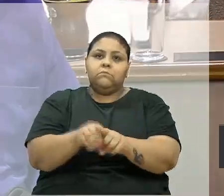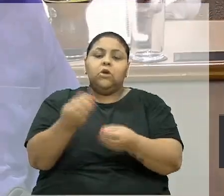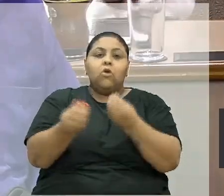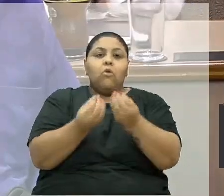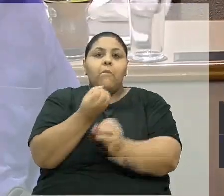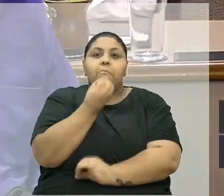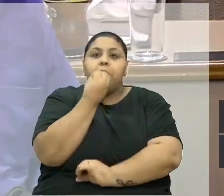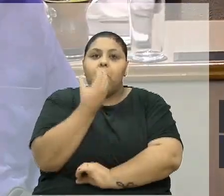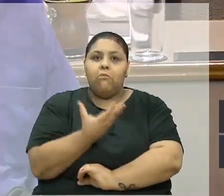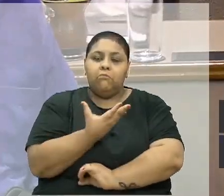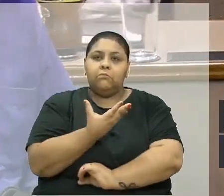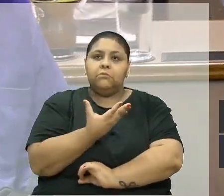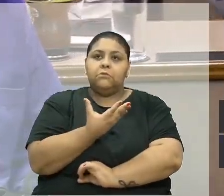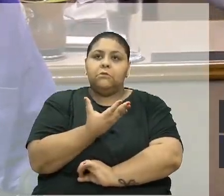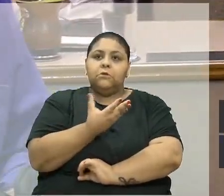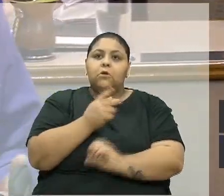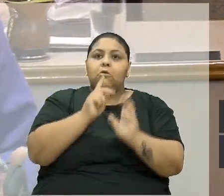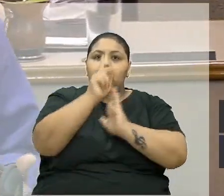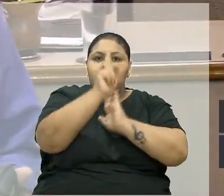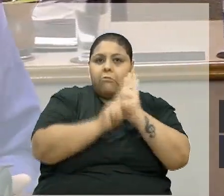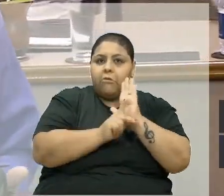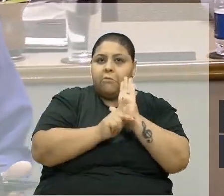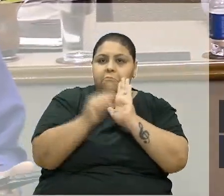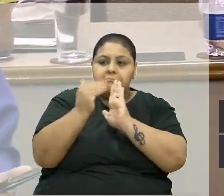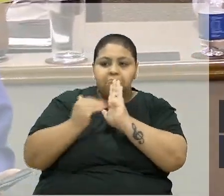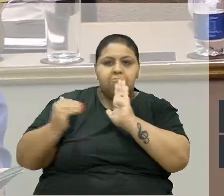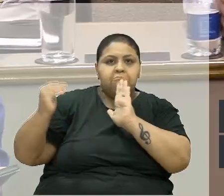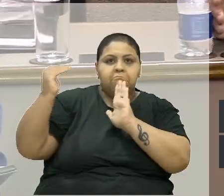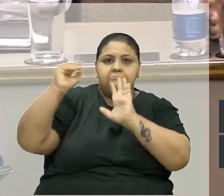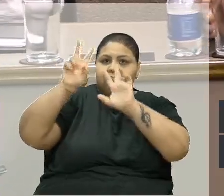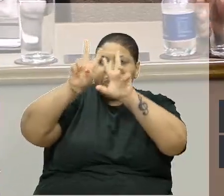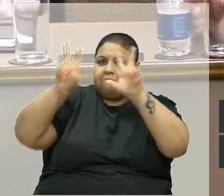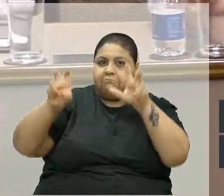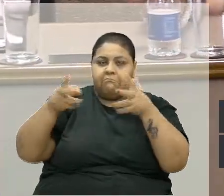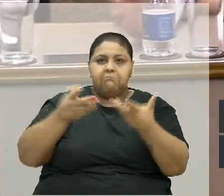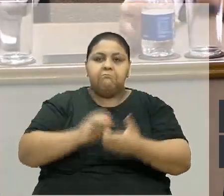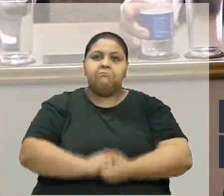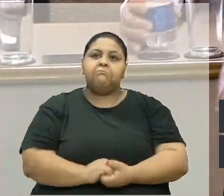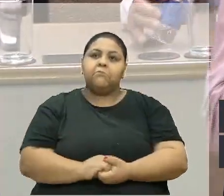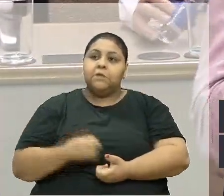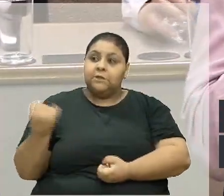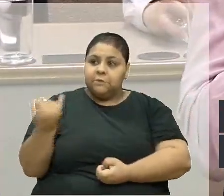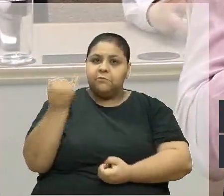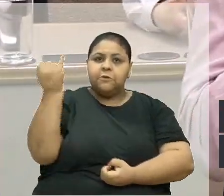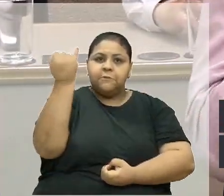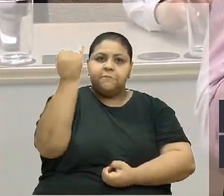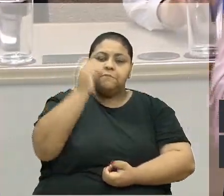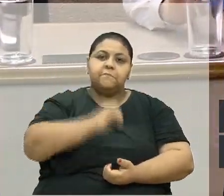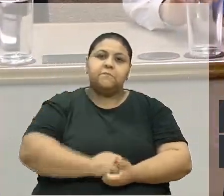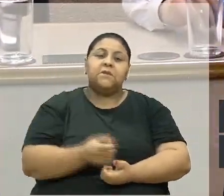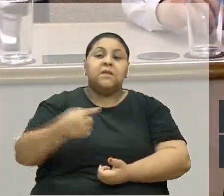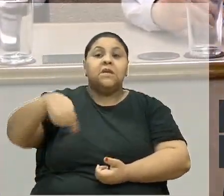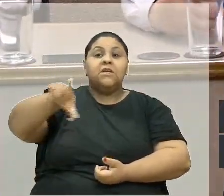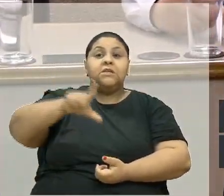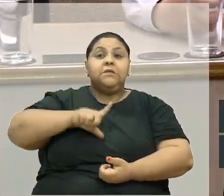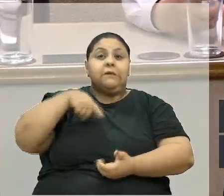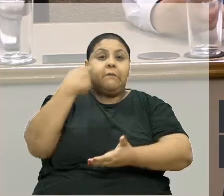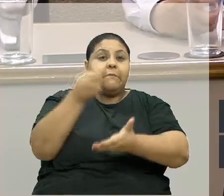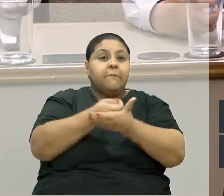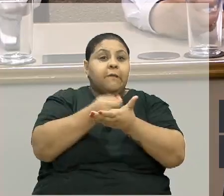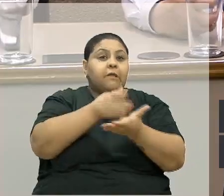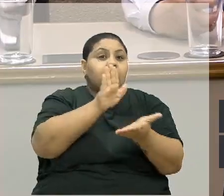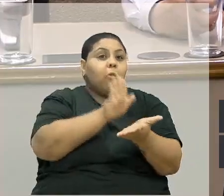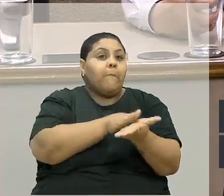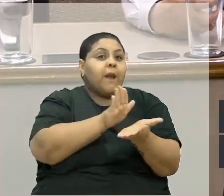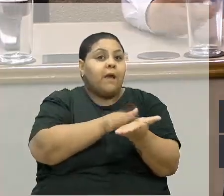bom projetos desse nível, dessa pauta, dessa importância. A gente tem brigado e